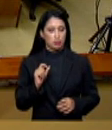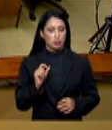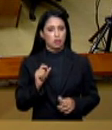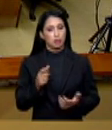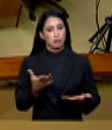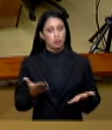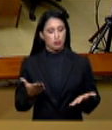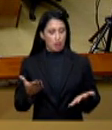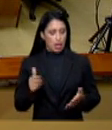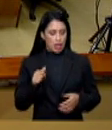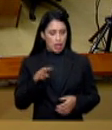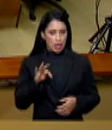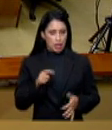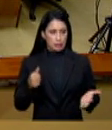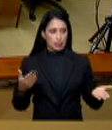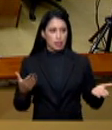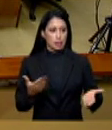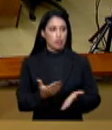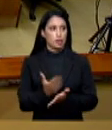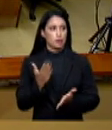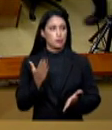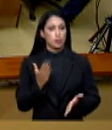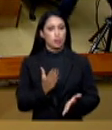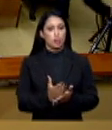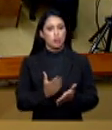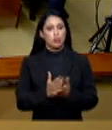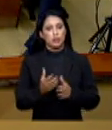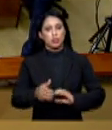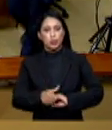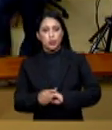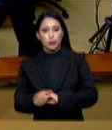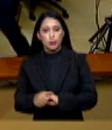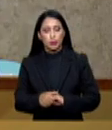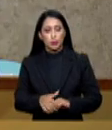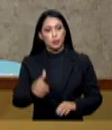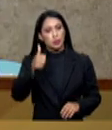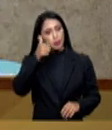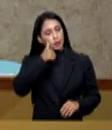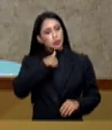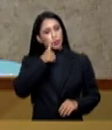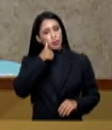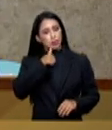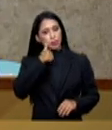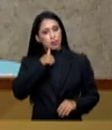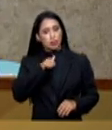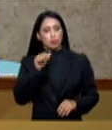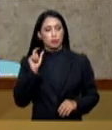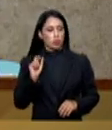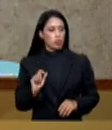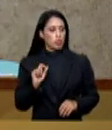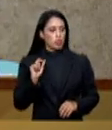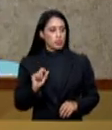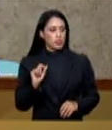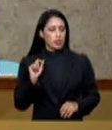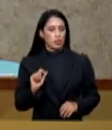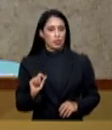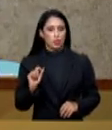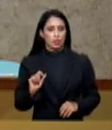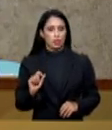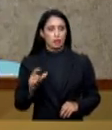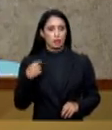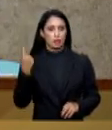aprovada a saudação a senhora de ministras nossa